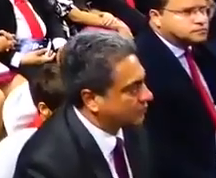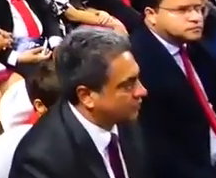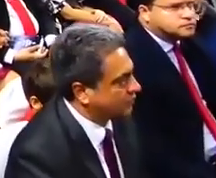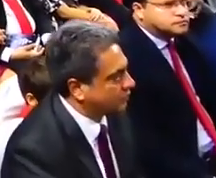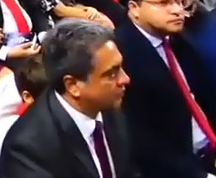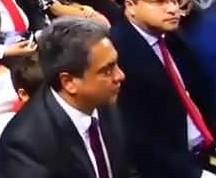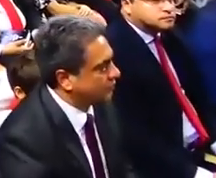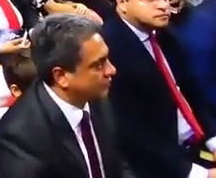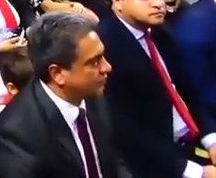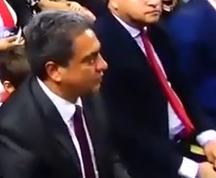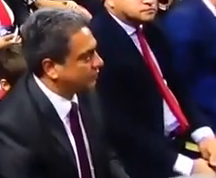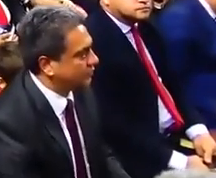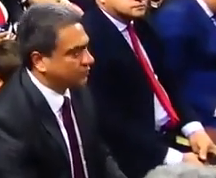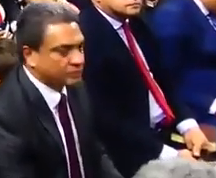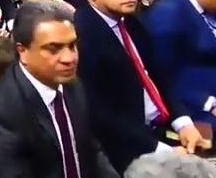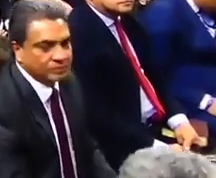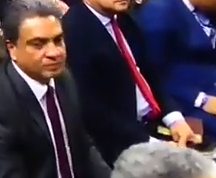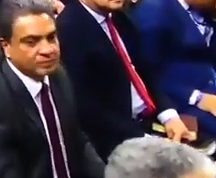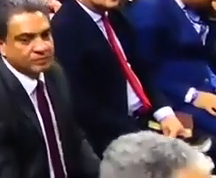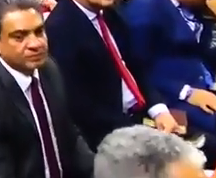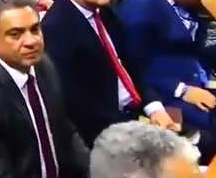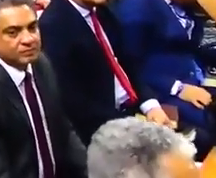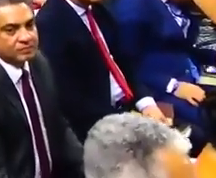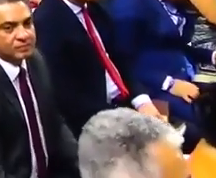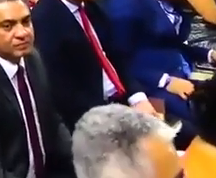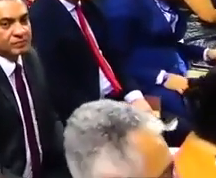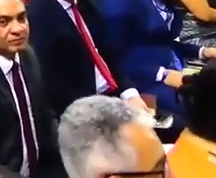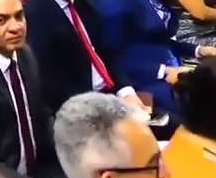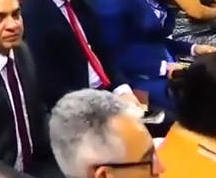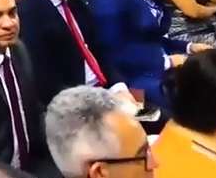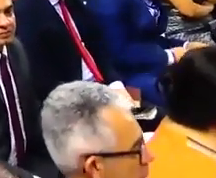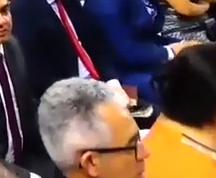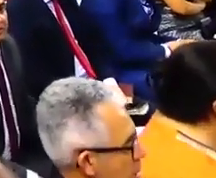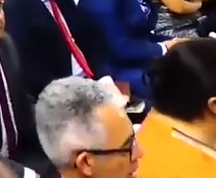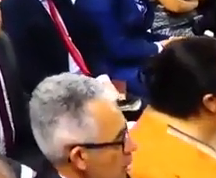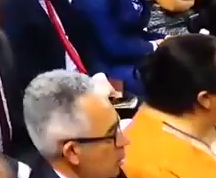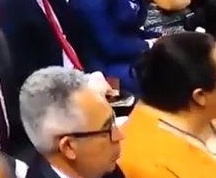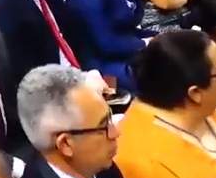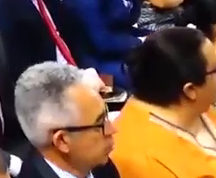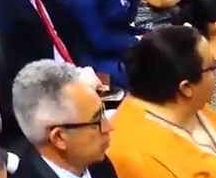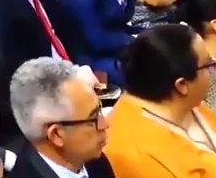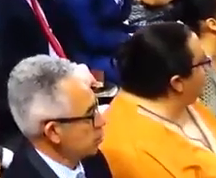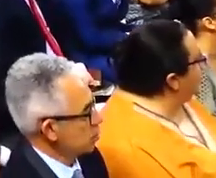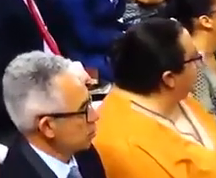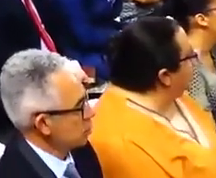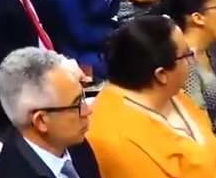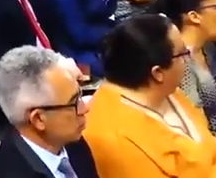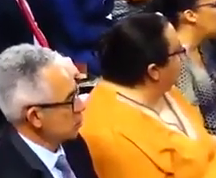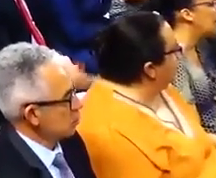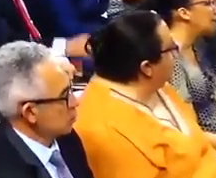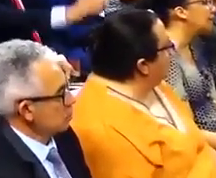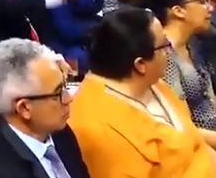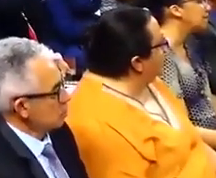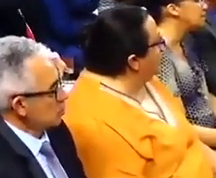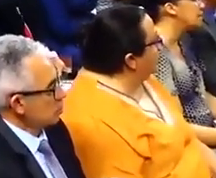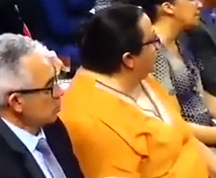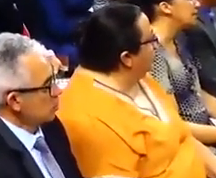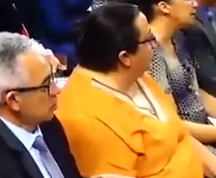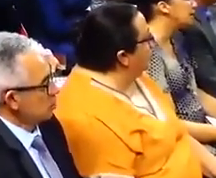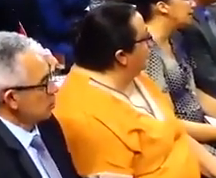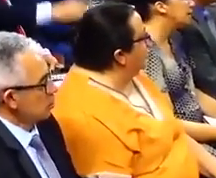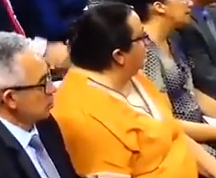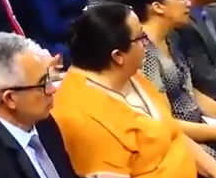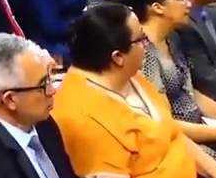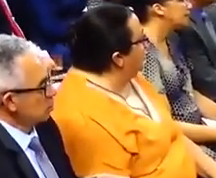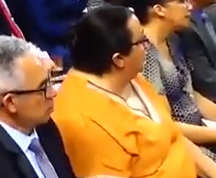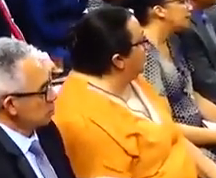é capaz de fazer amanhã também. Só quem reconhece isso e em